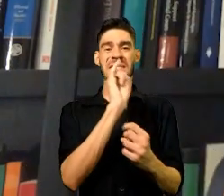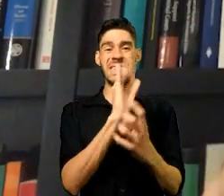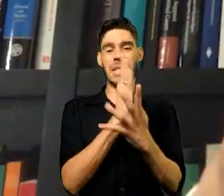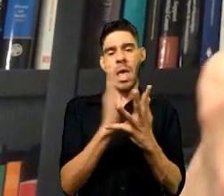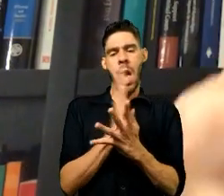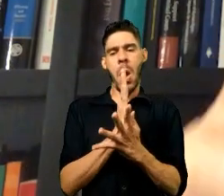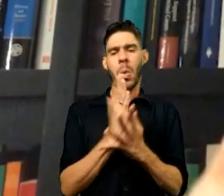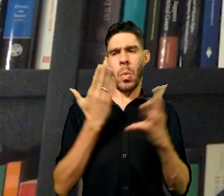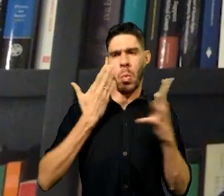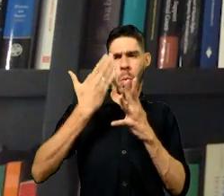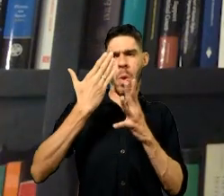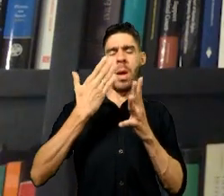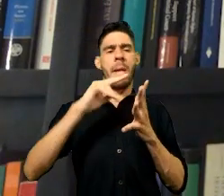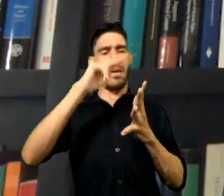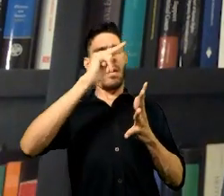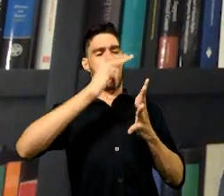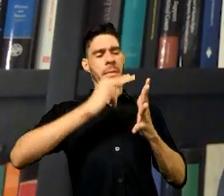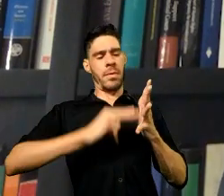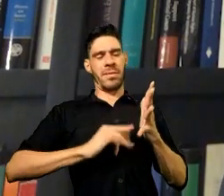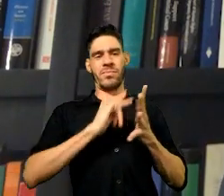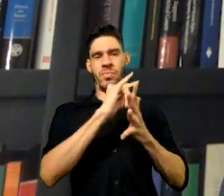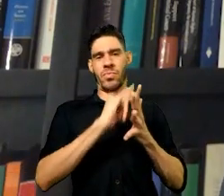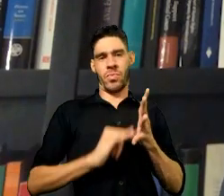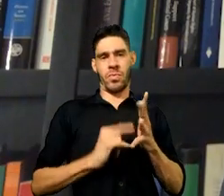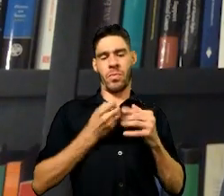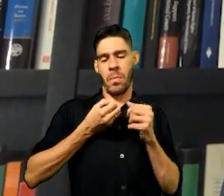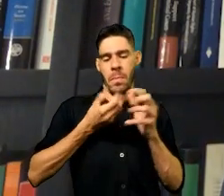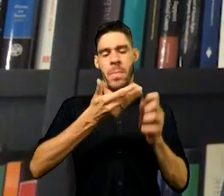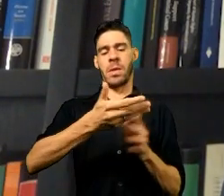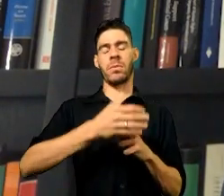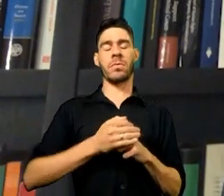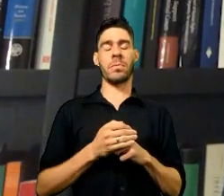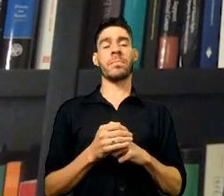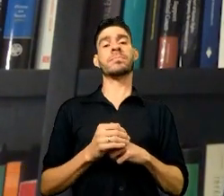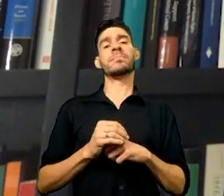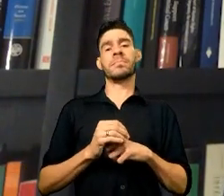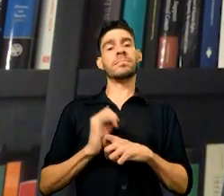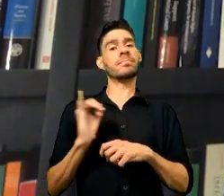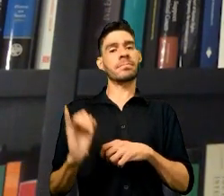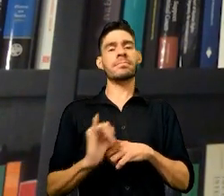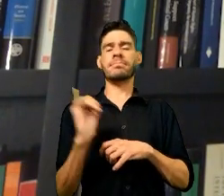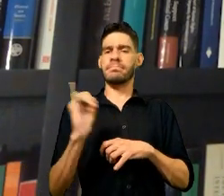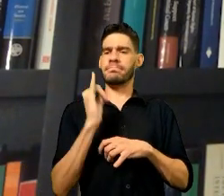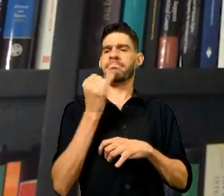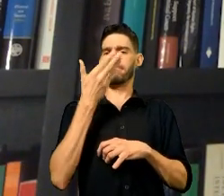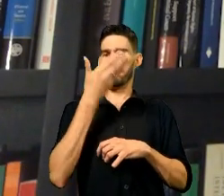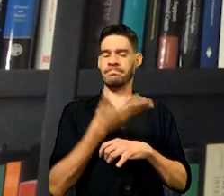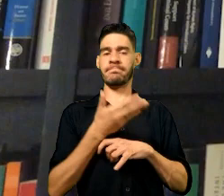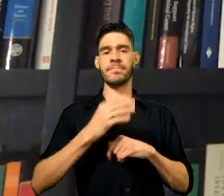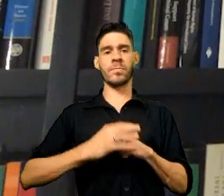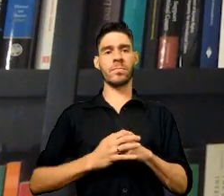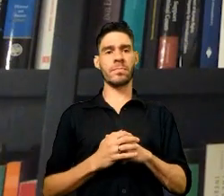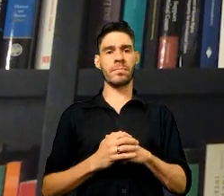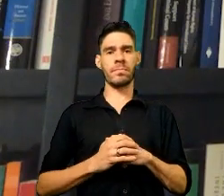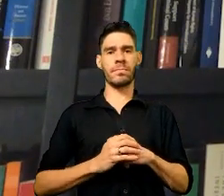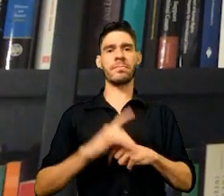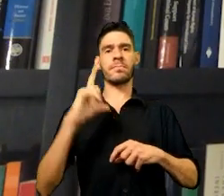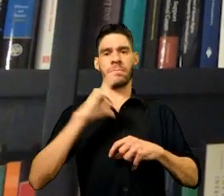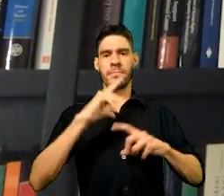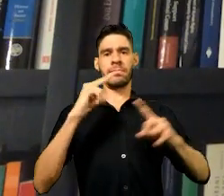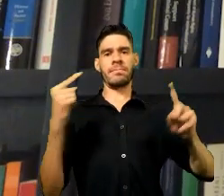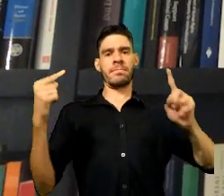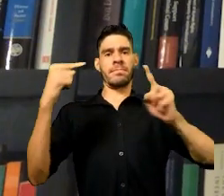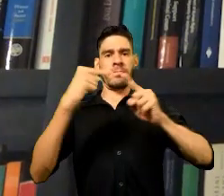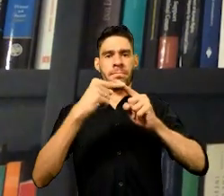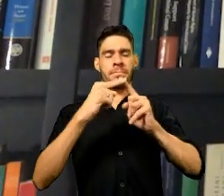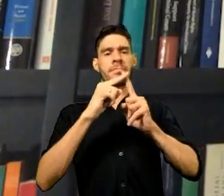olhar, se há algum indício de leitura de depoimento. Este é um ponto muito